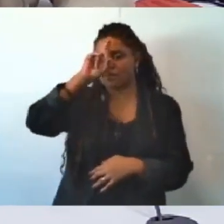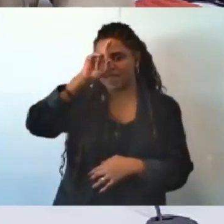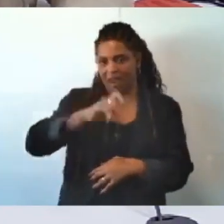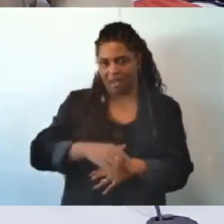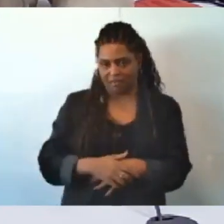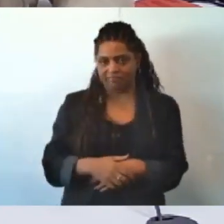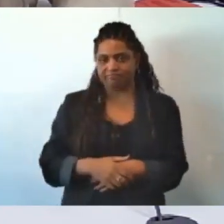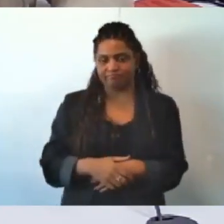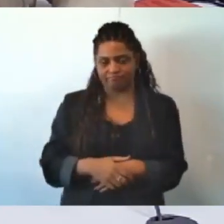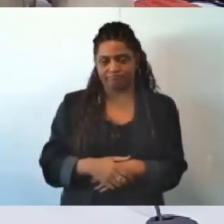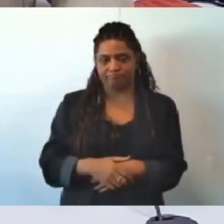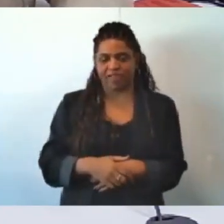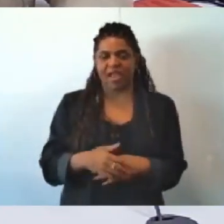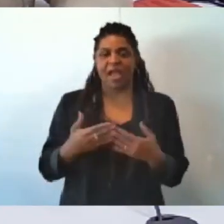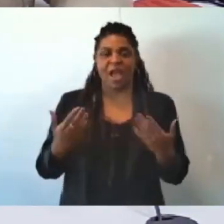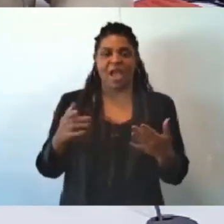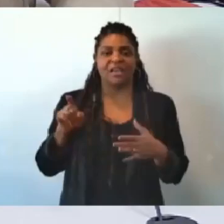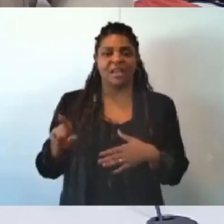ali é rota do SAMU,